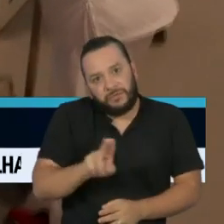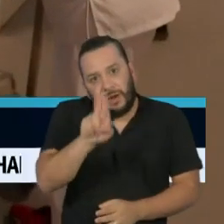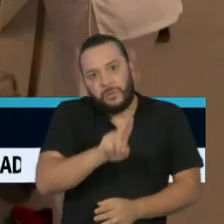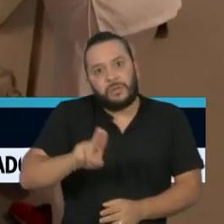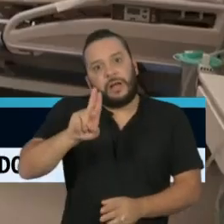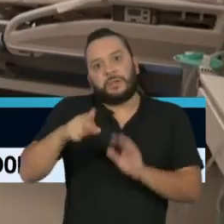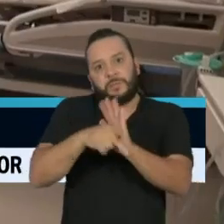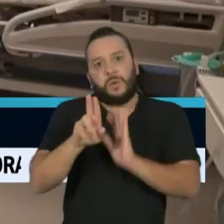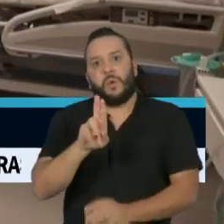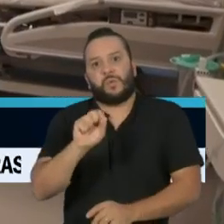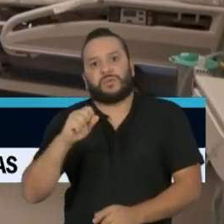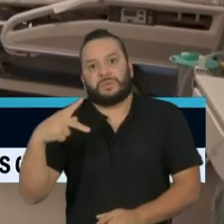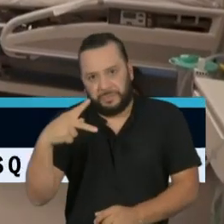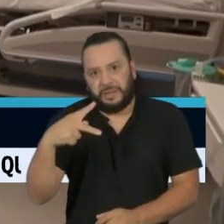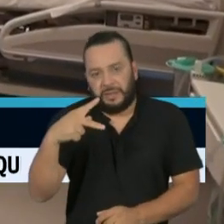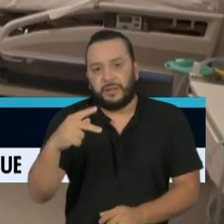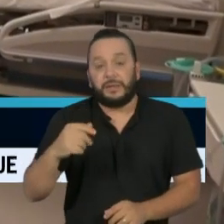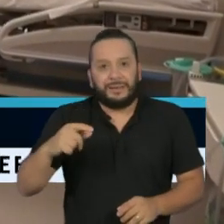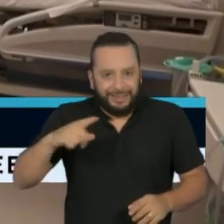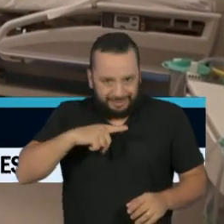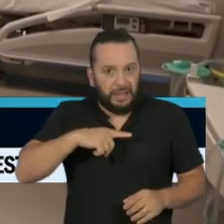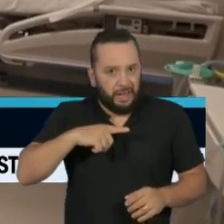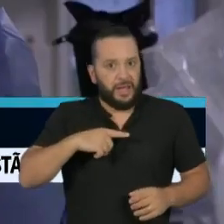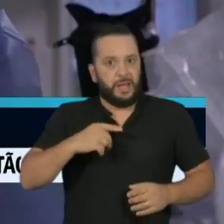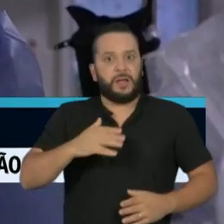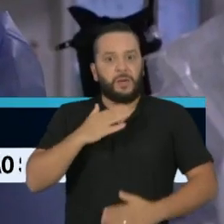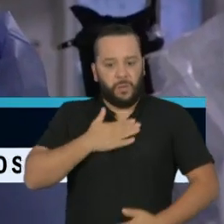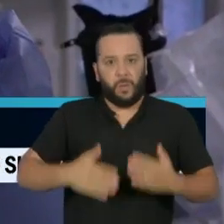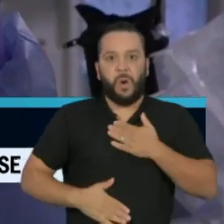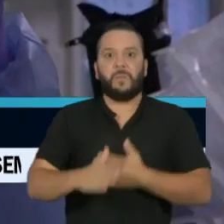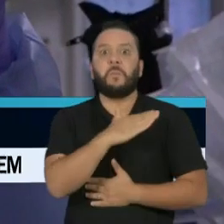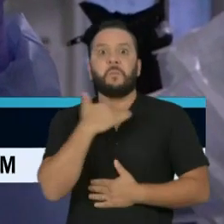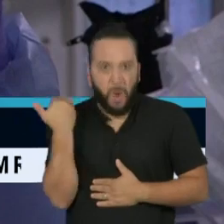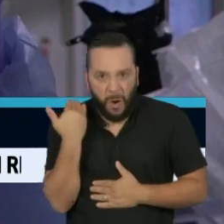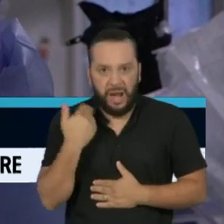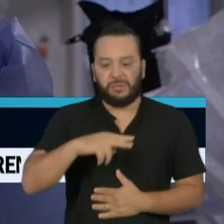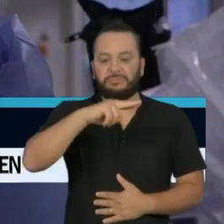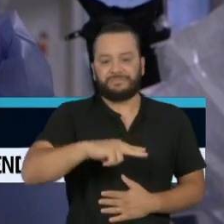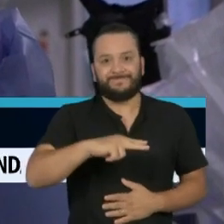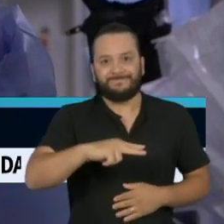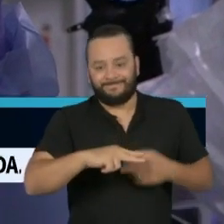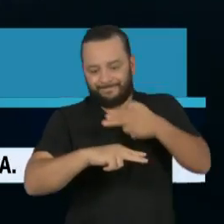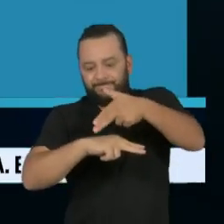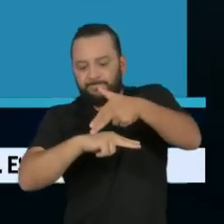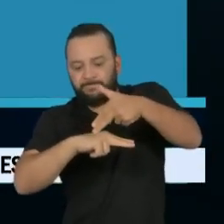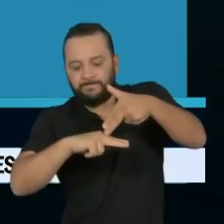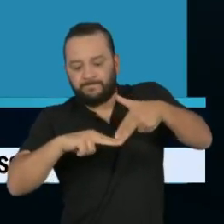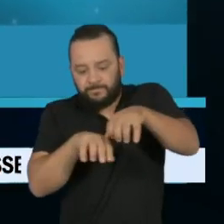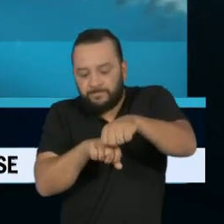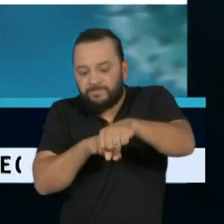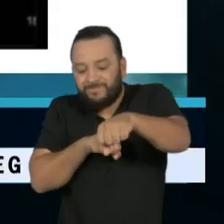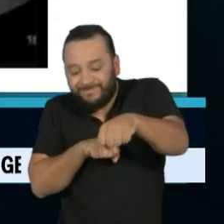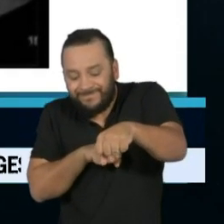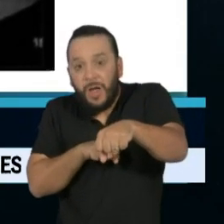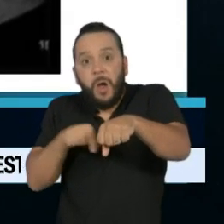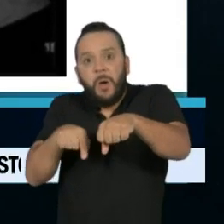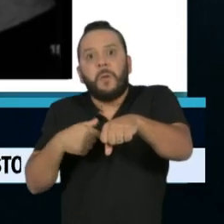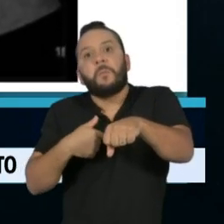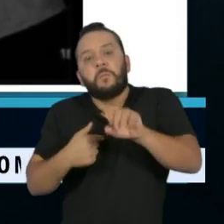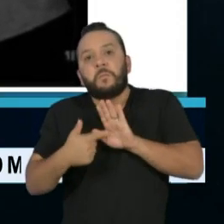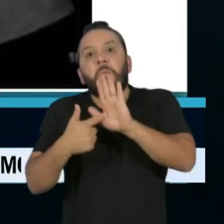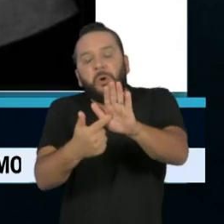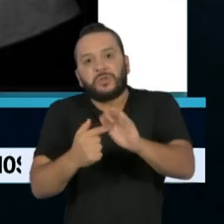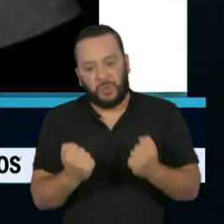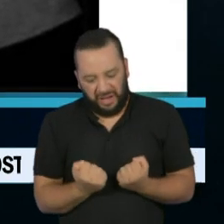USP. Autópsias feitas com técnicas minimamente invasivas em corpos de vítimas da Covid-19 mostraram que o agravamento da